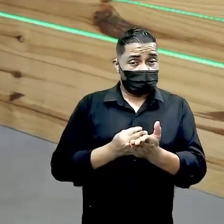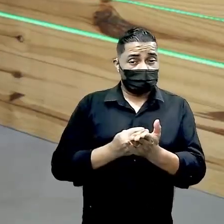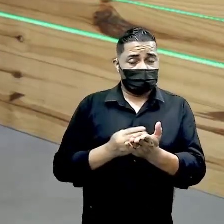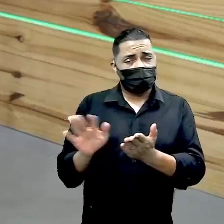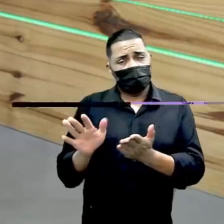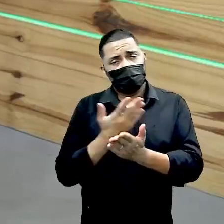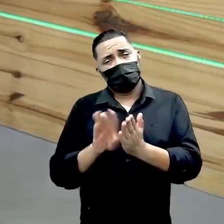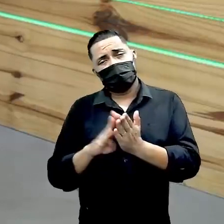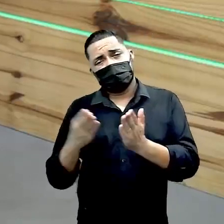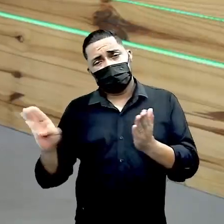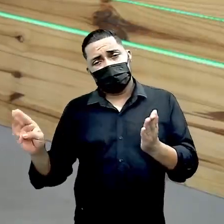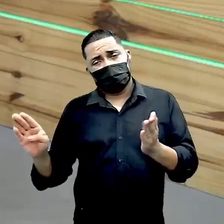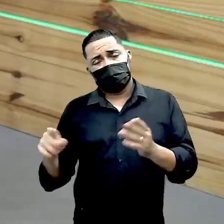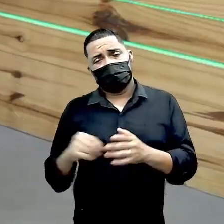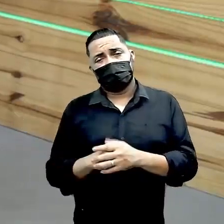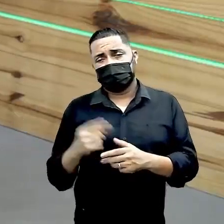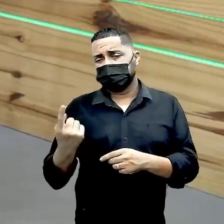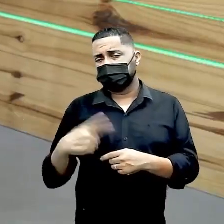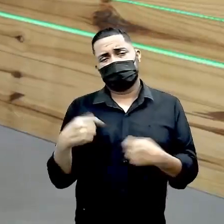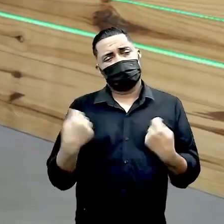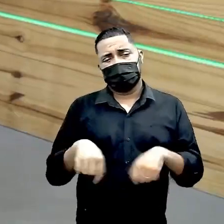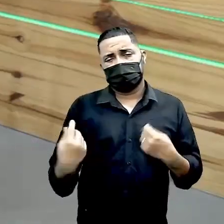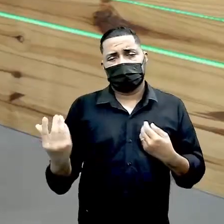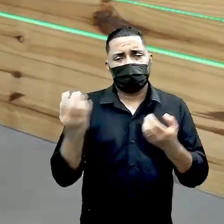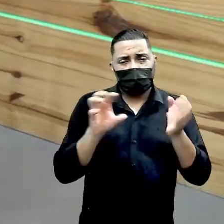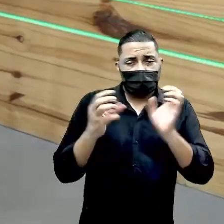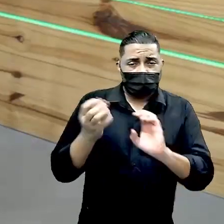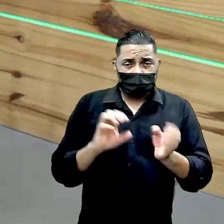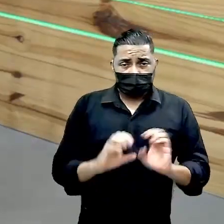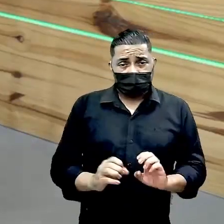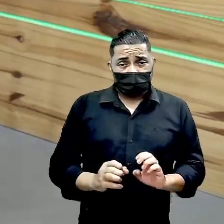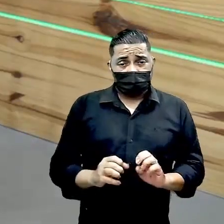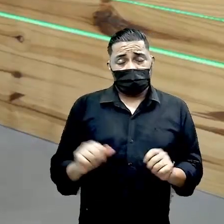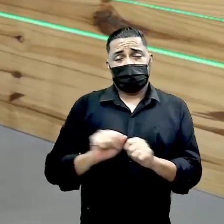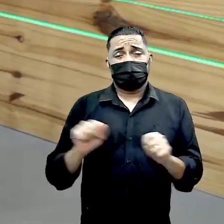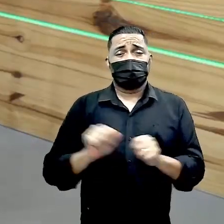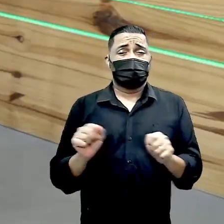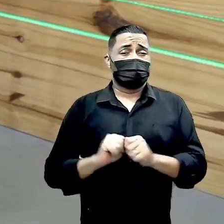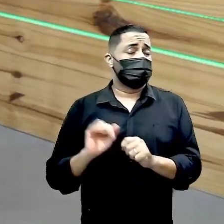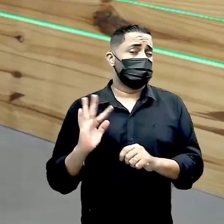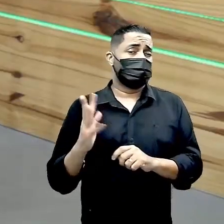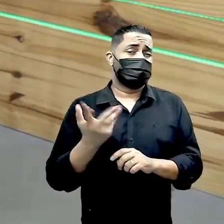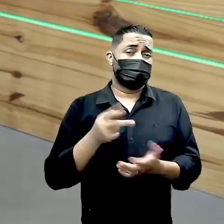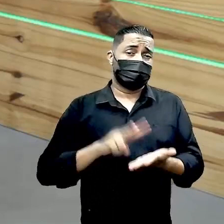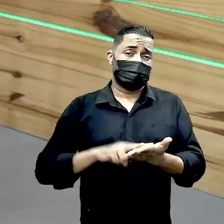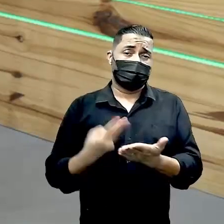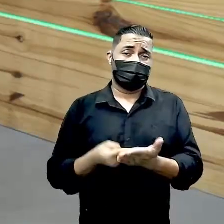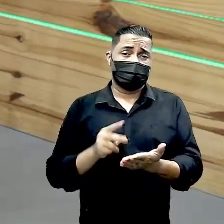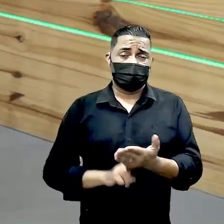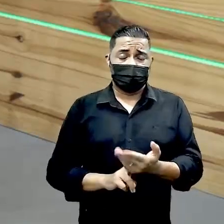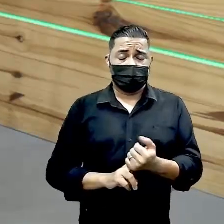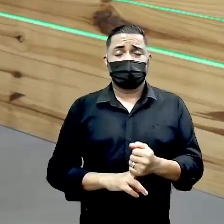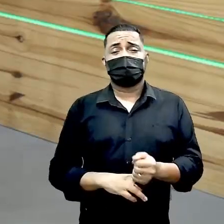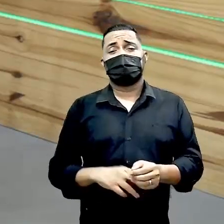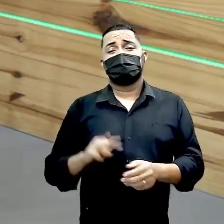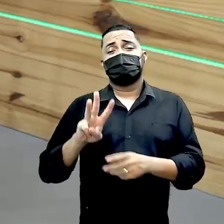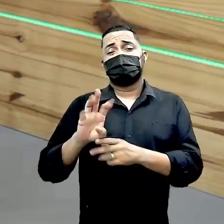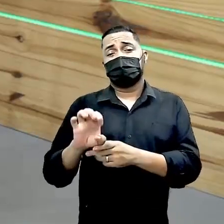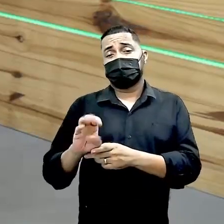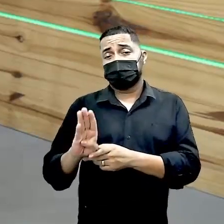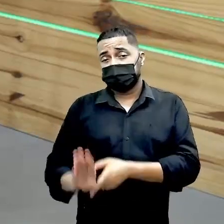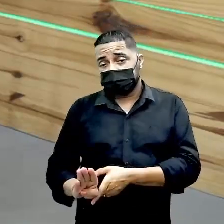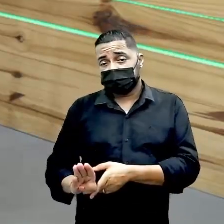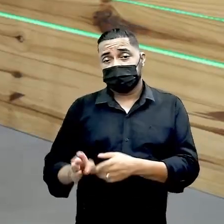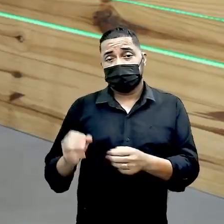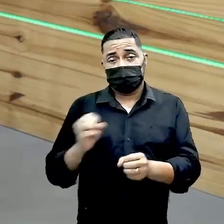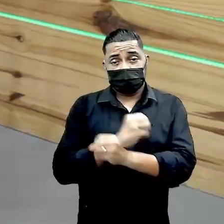linguagem interpretada, a gente não precisa compilar para que funcione. É tudo interpretado no servidor web. Né? A gente vai passar